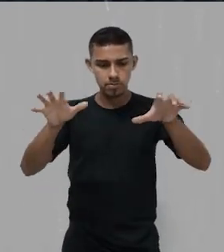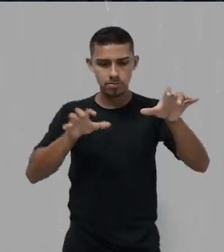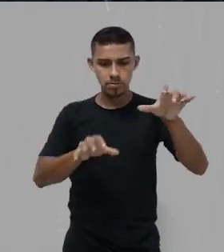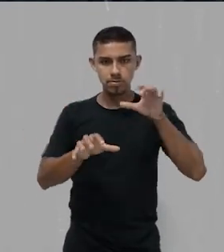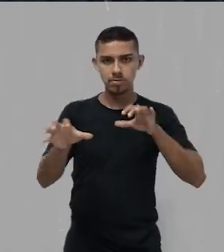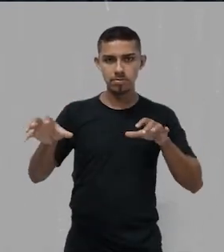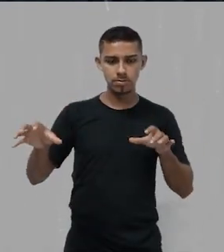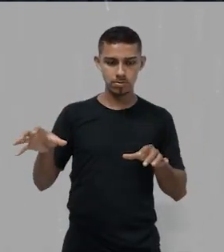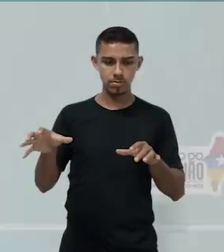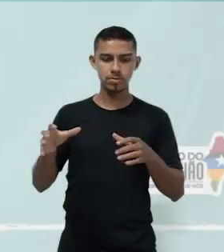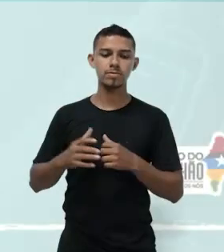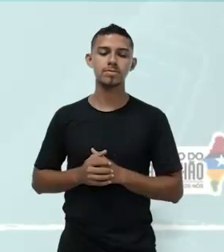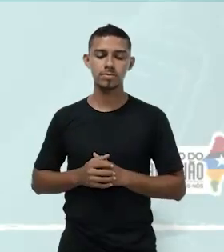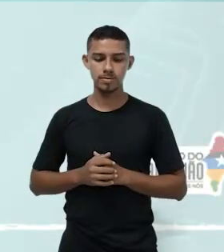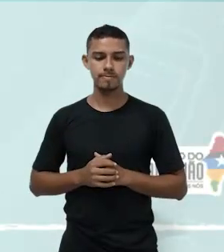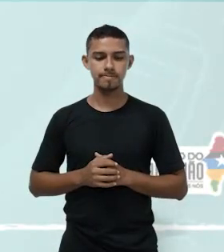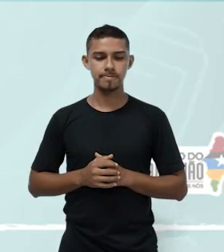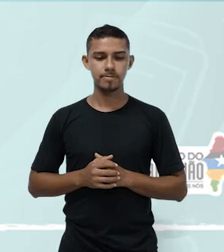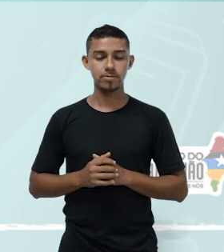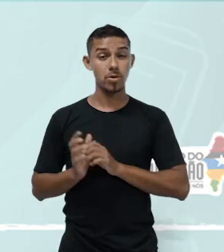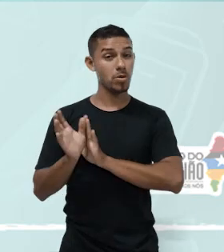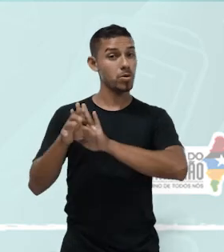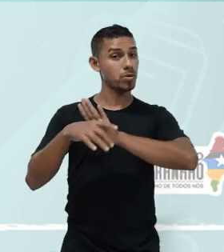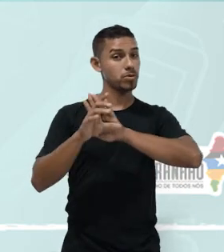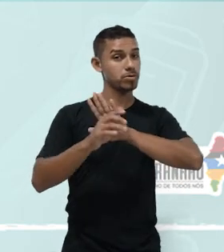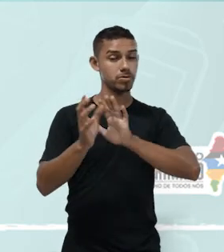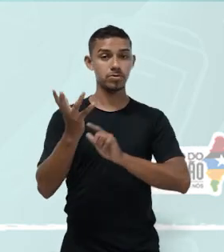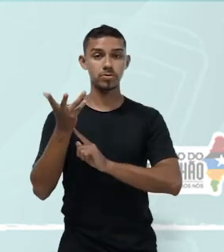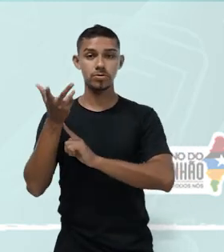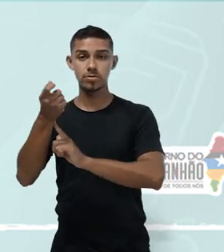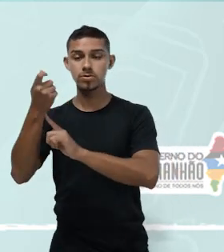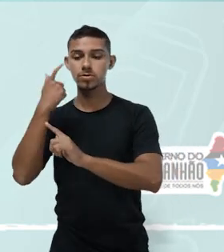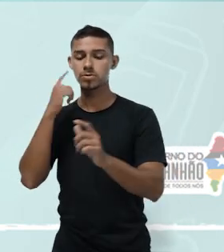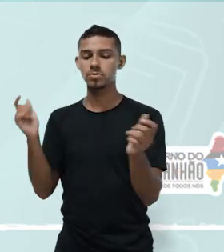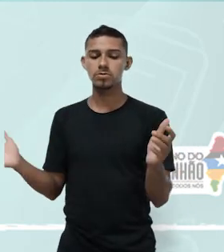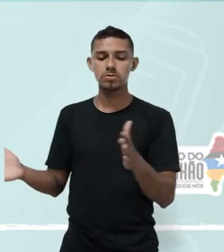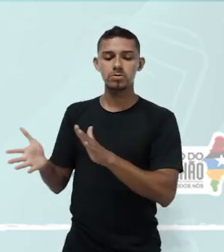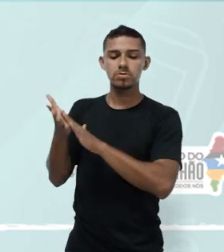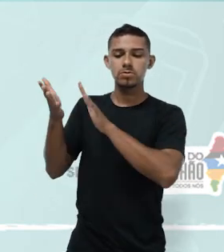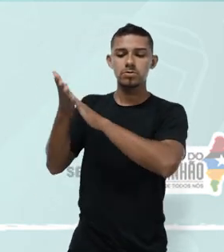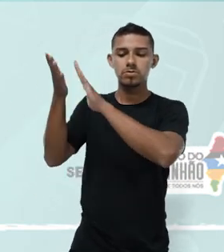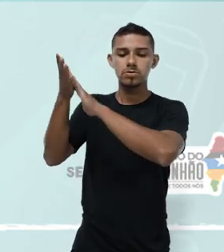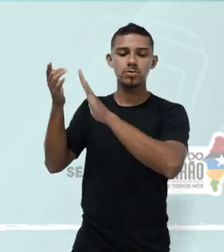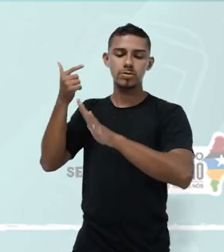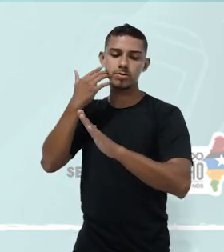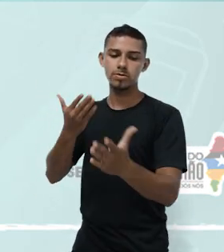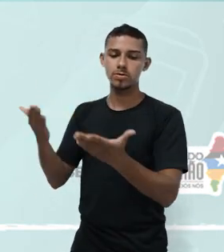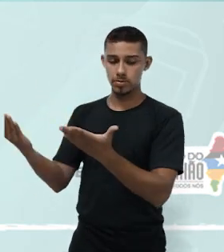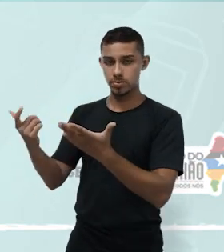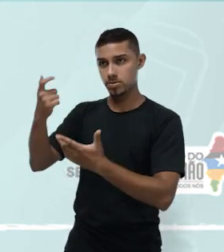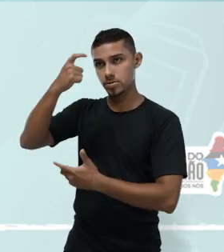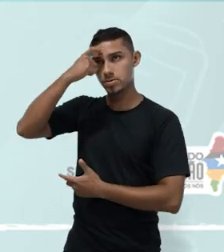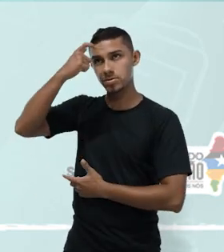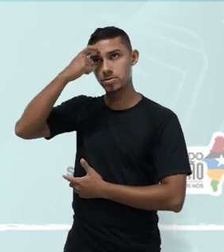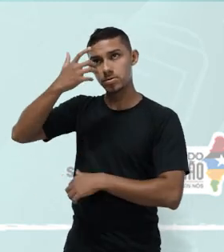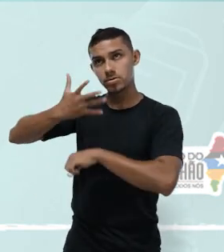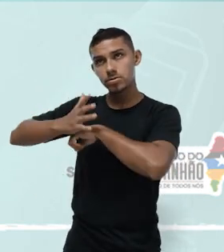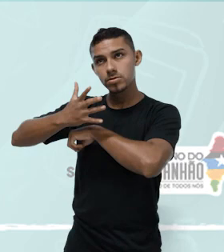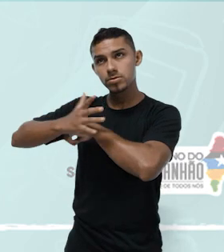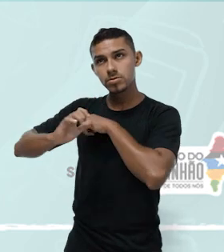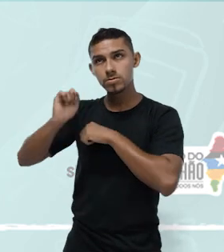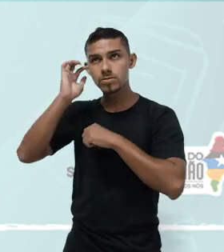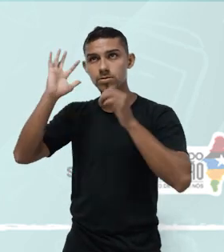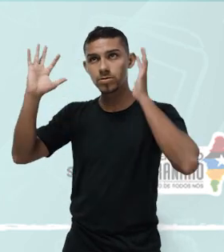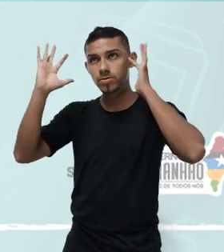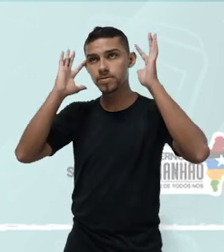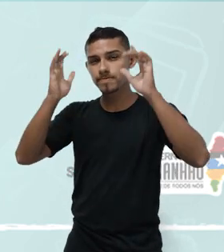tela. Conceito. A arte que privilegia, olha aí, o exercício mental como maneira de